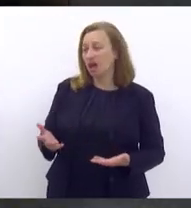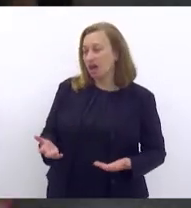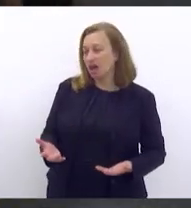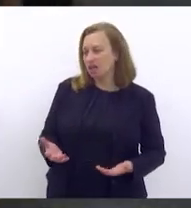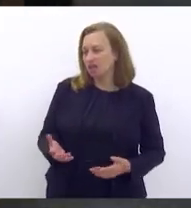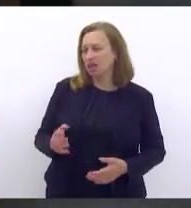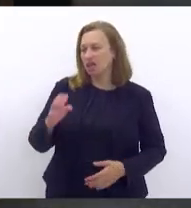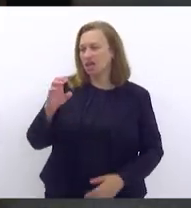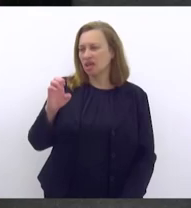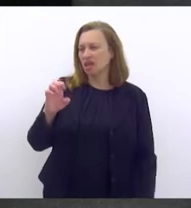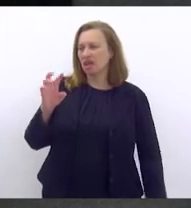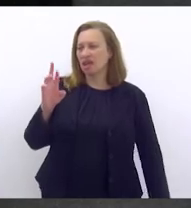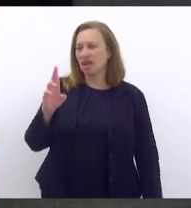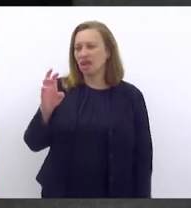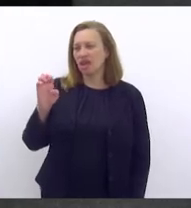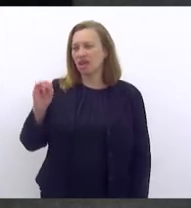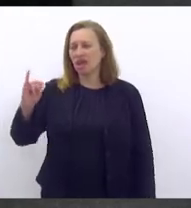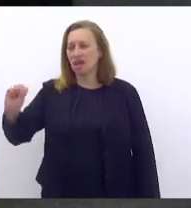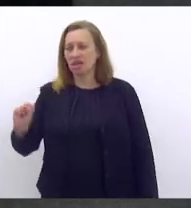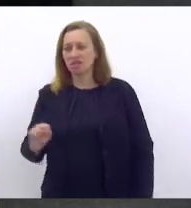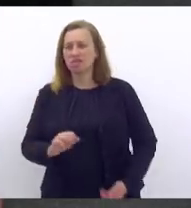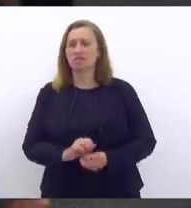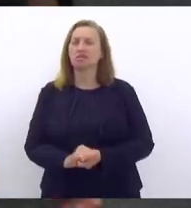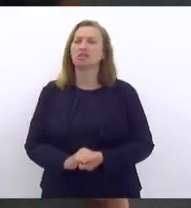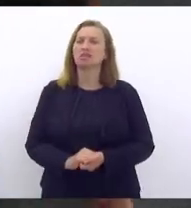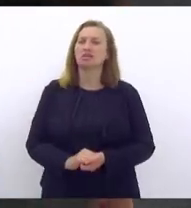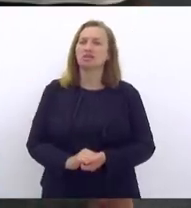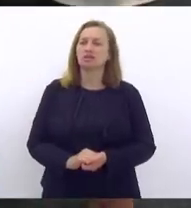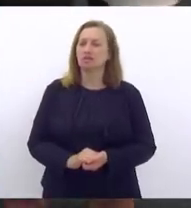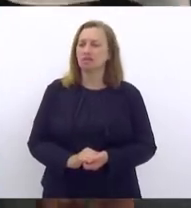para concluir, presidente Rodrigo Bacelar,